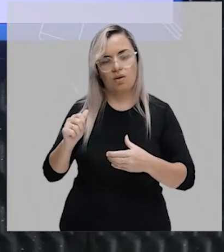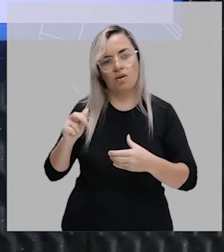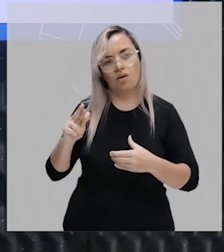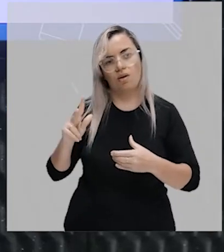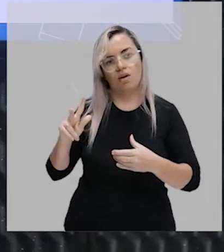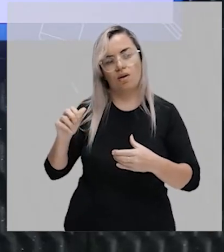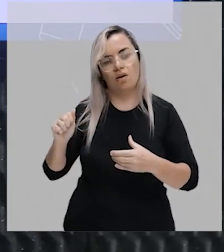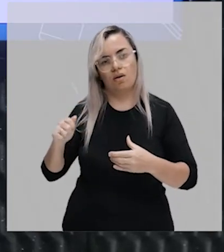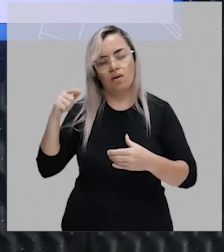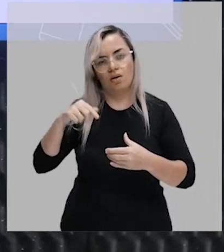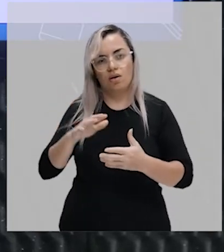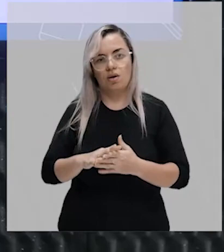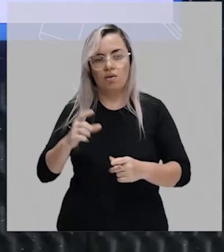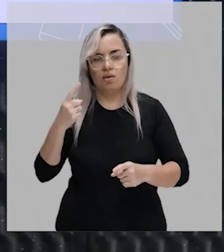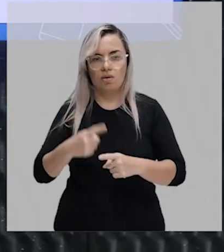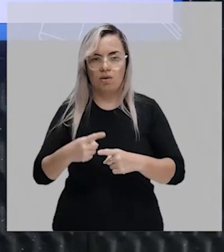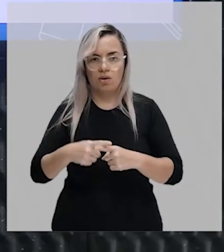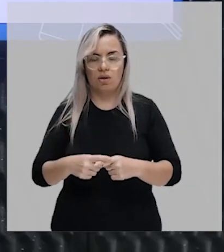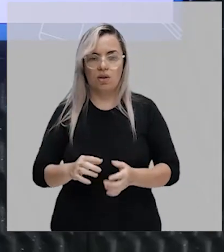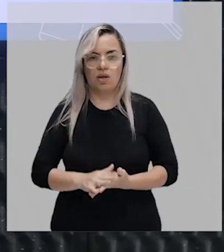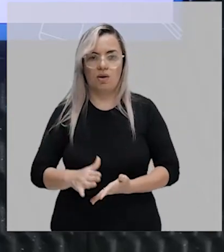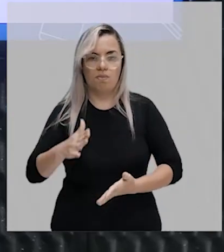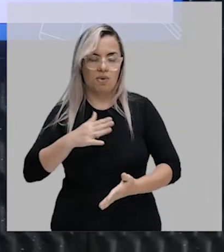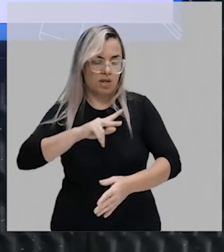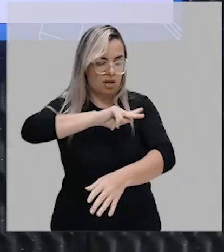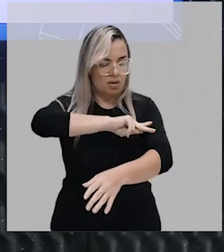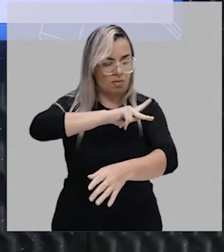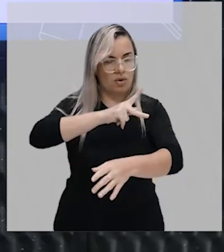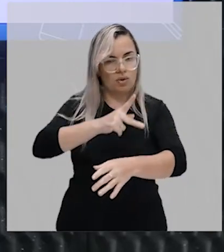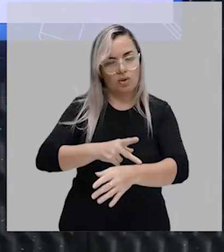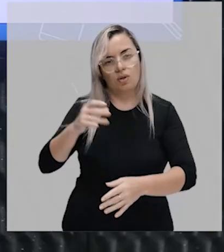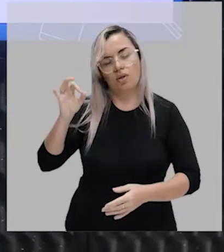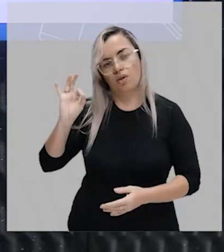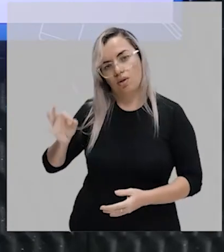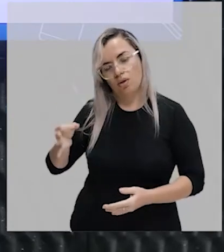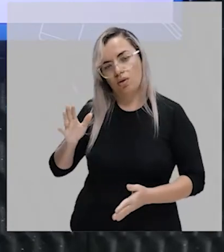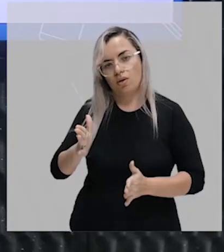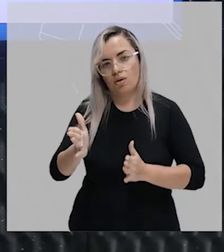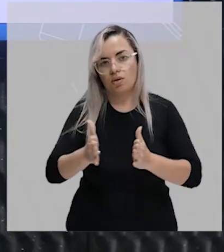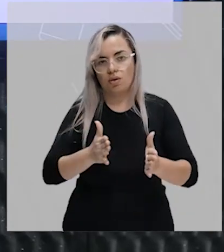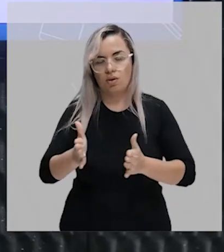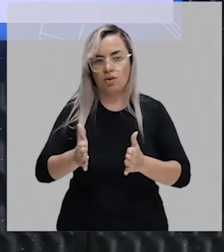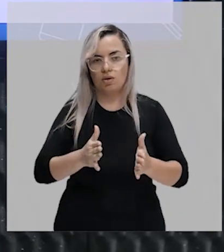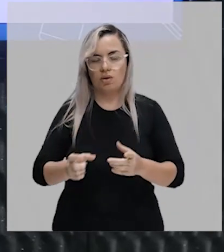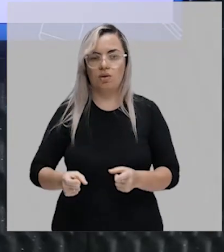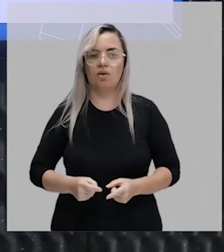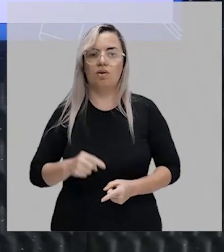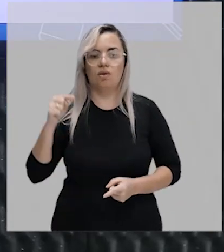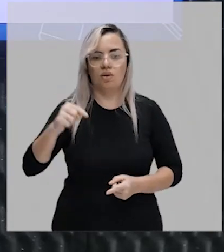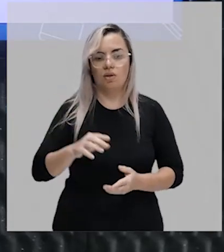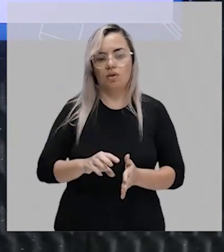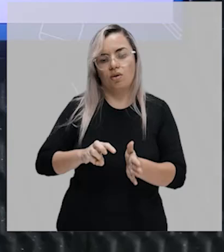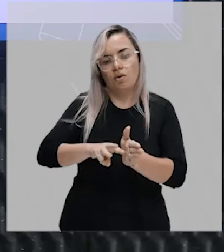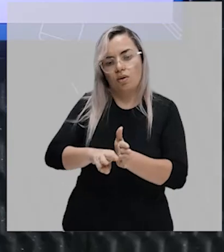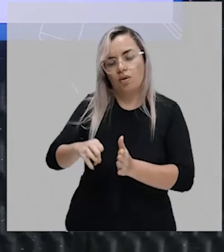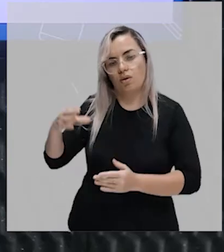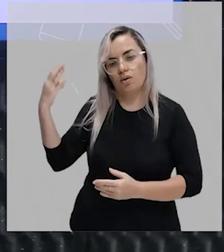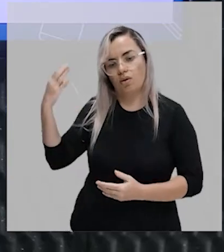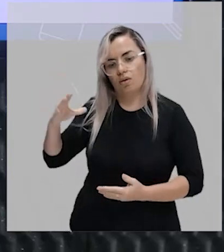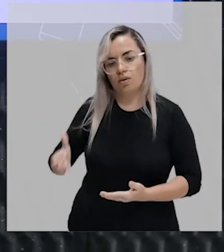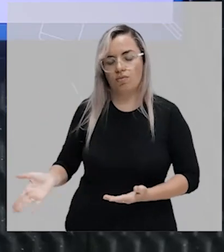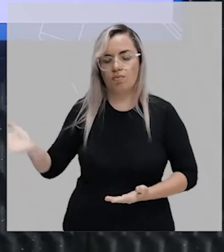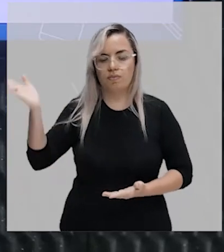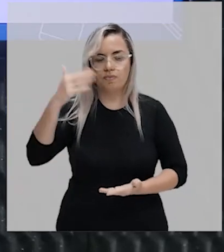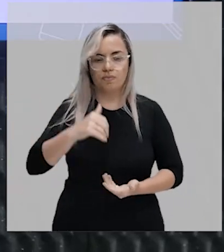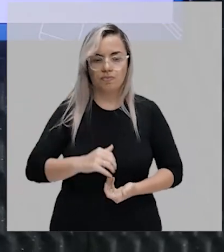minha hipótese ela estava correta, tá certo? Então, essas são as fases aqui do método científico. Então, vamos aqui